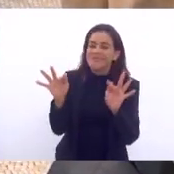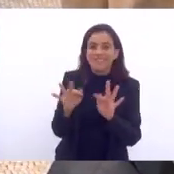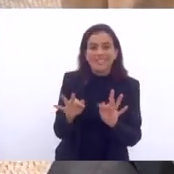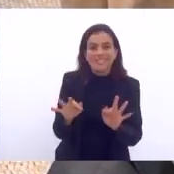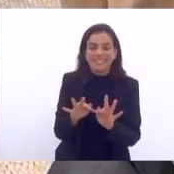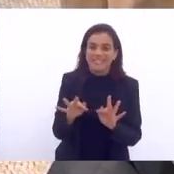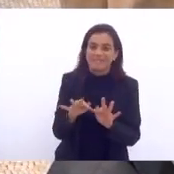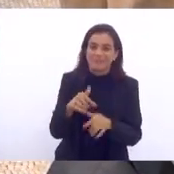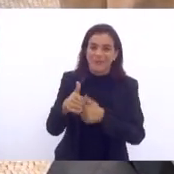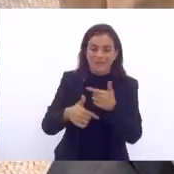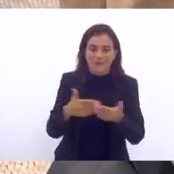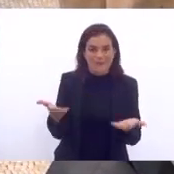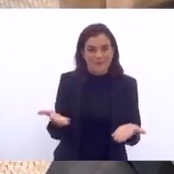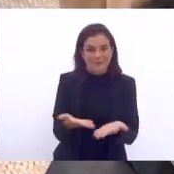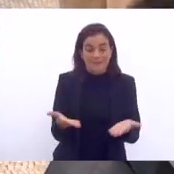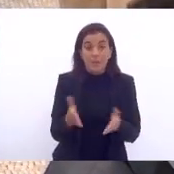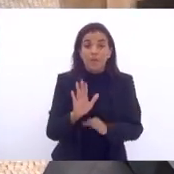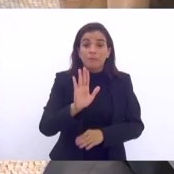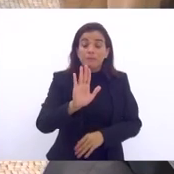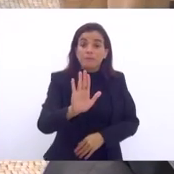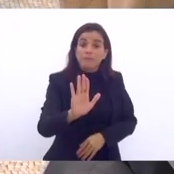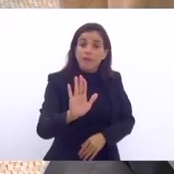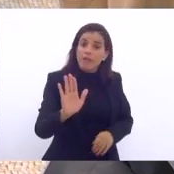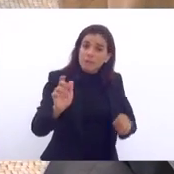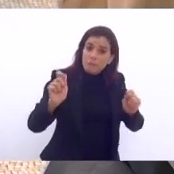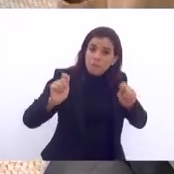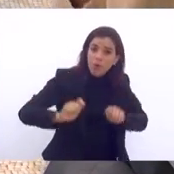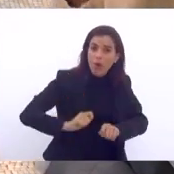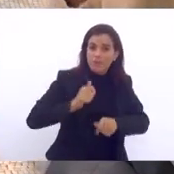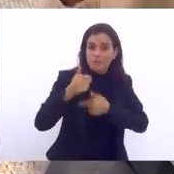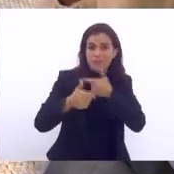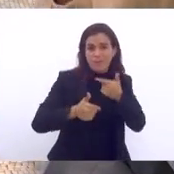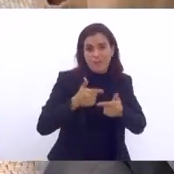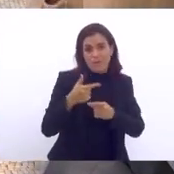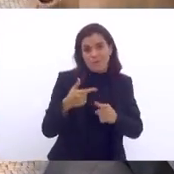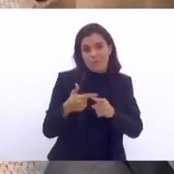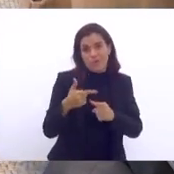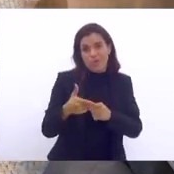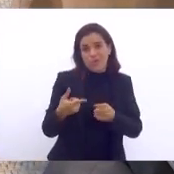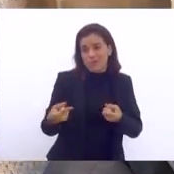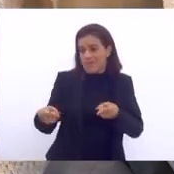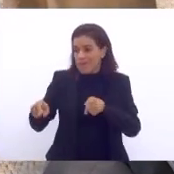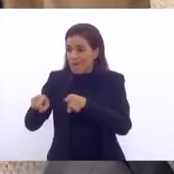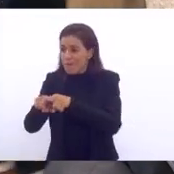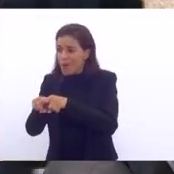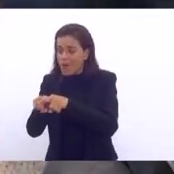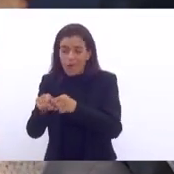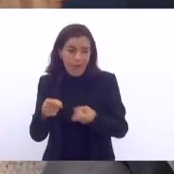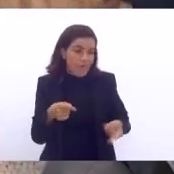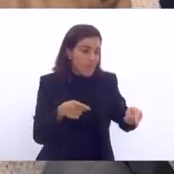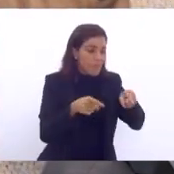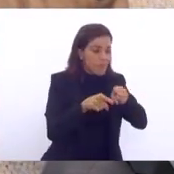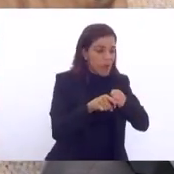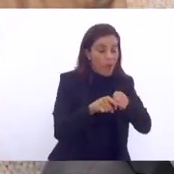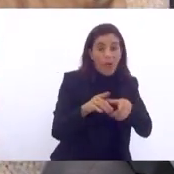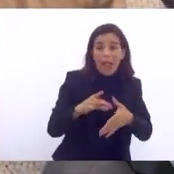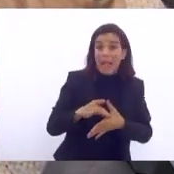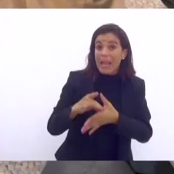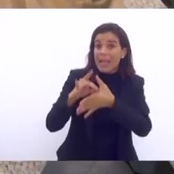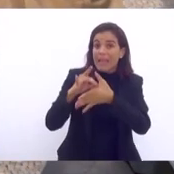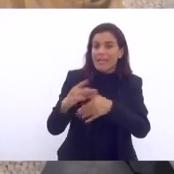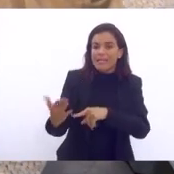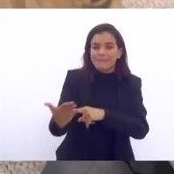só estou podendo fazer isso porque eu tive excelentes parceiros e líderes que fizeram com que a minha trajetória tivesse mais